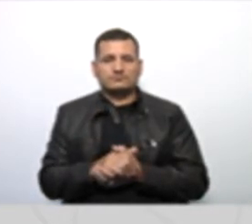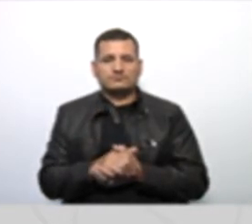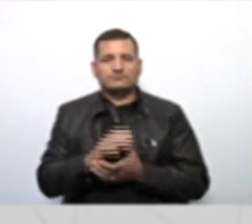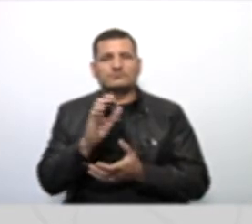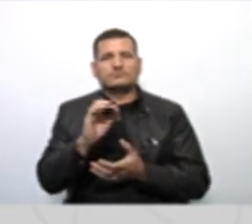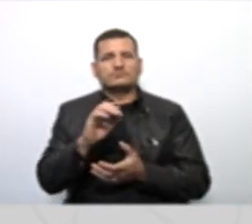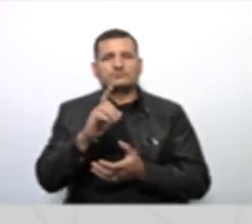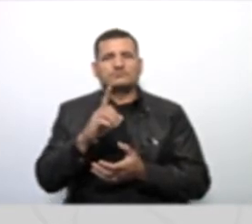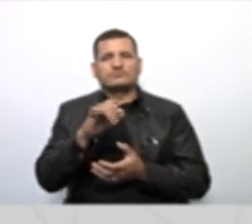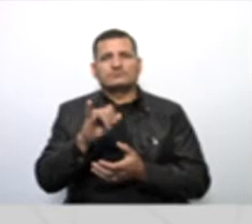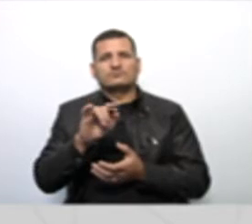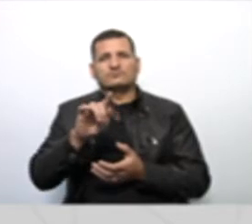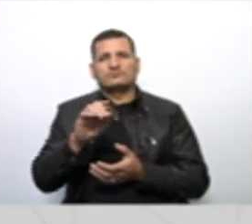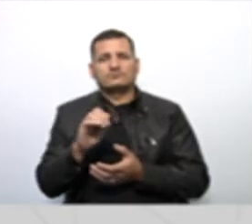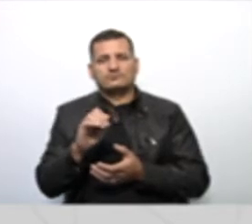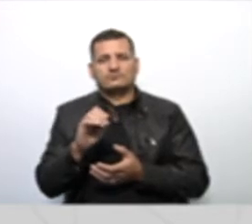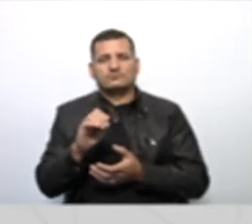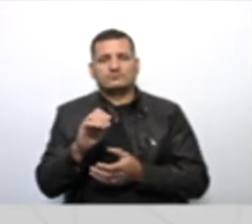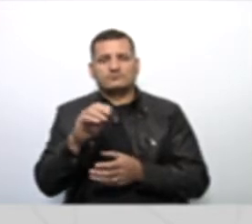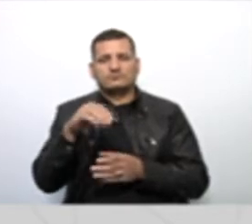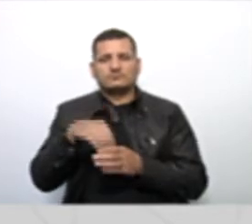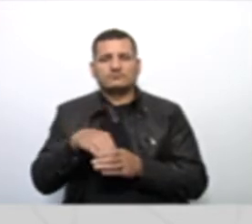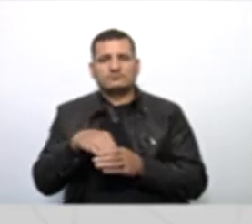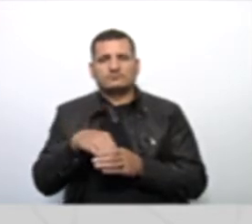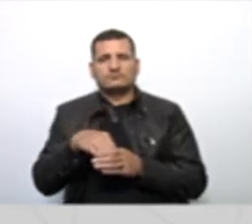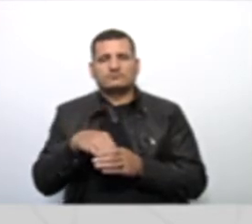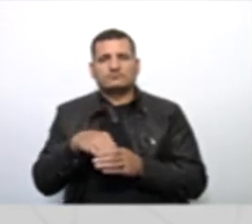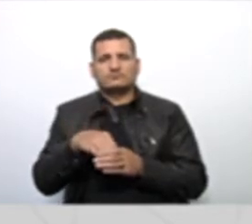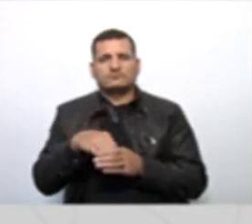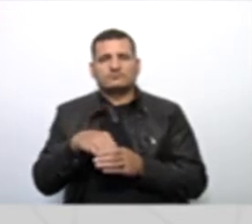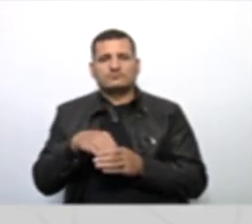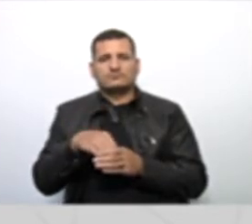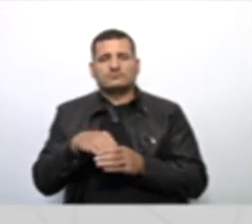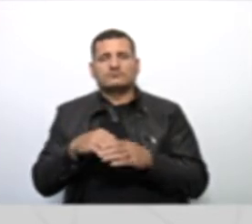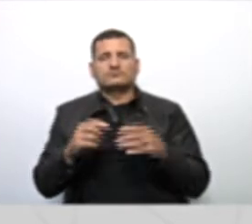código é alocado dentro de um container,